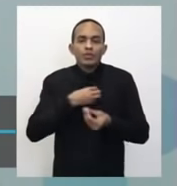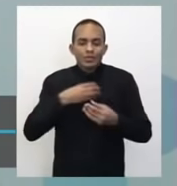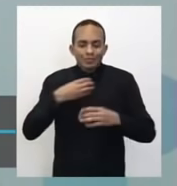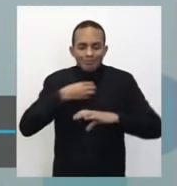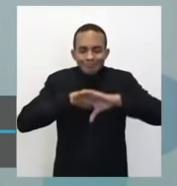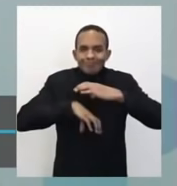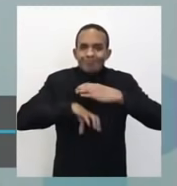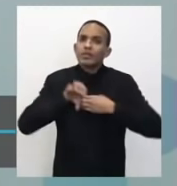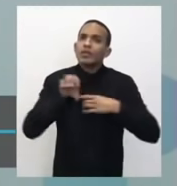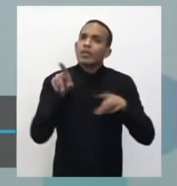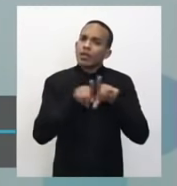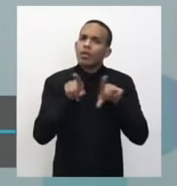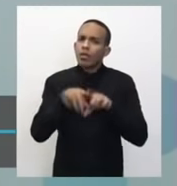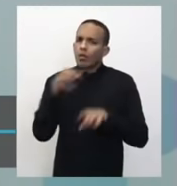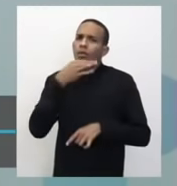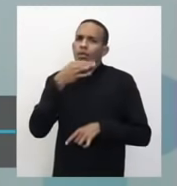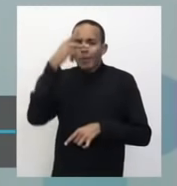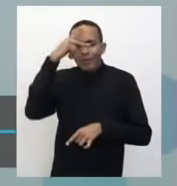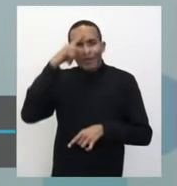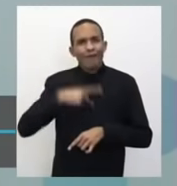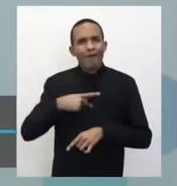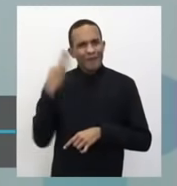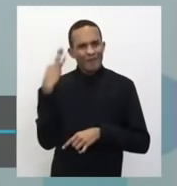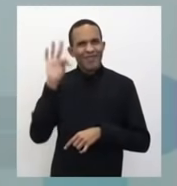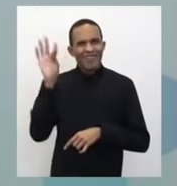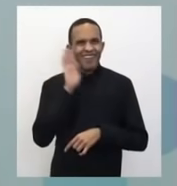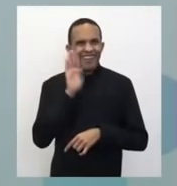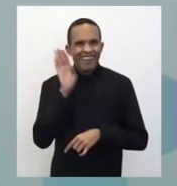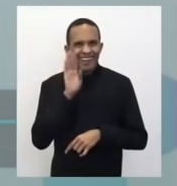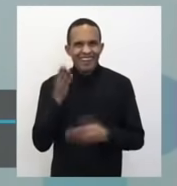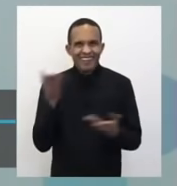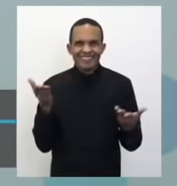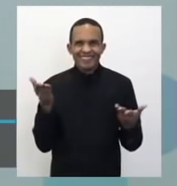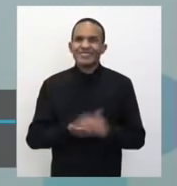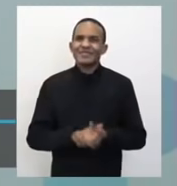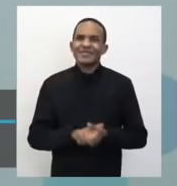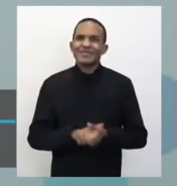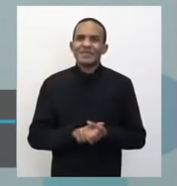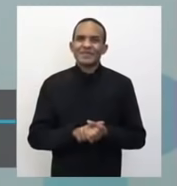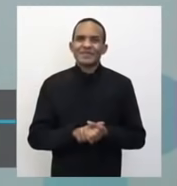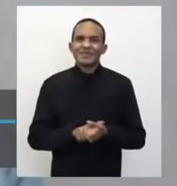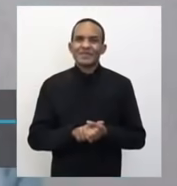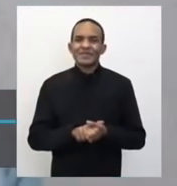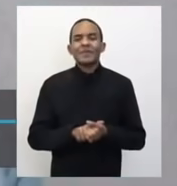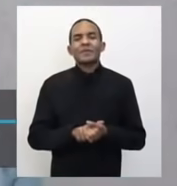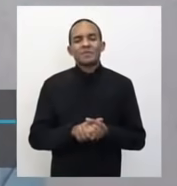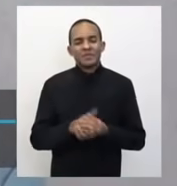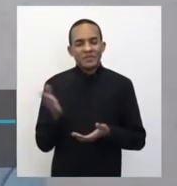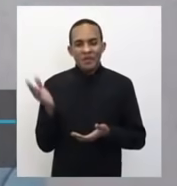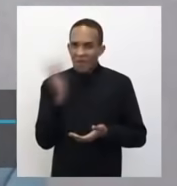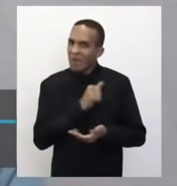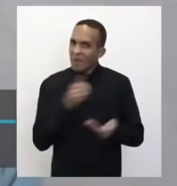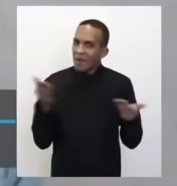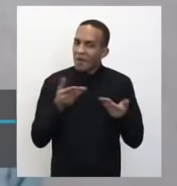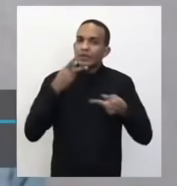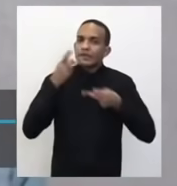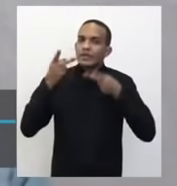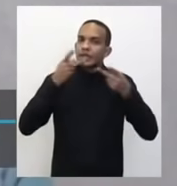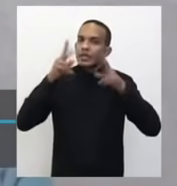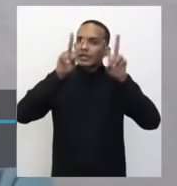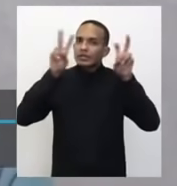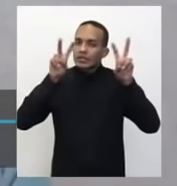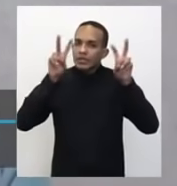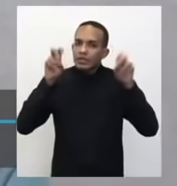e crítica. Que top, né, galera? Bora lá, Rê? Bora! Então, a gente vai falar hoje